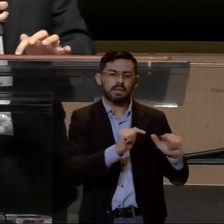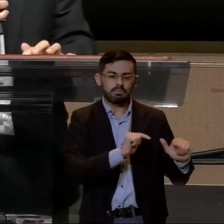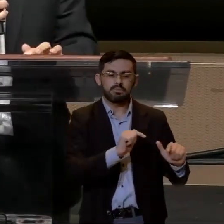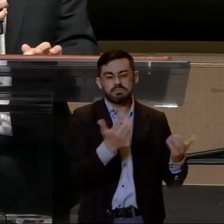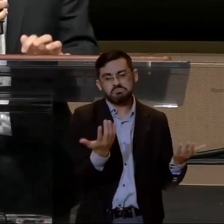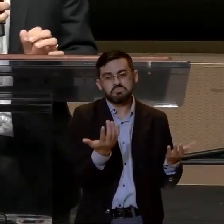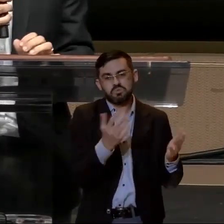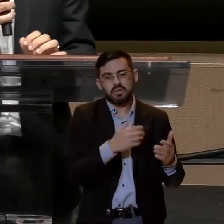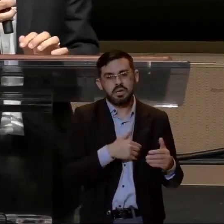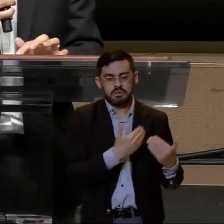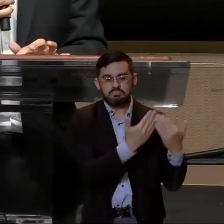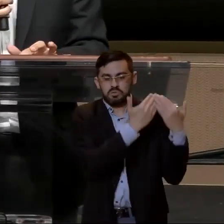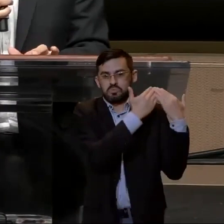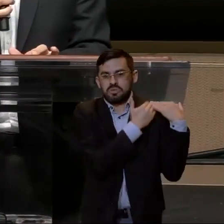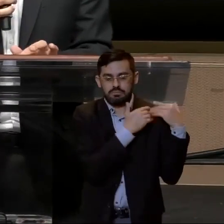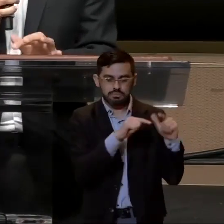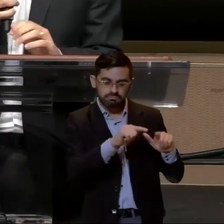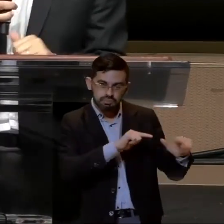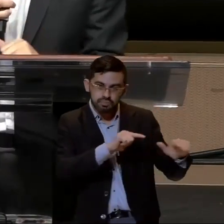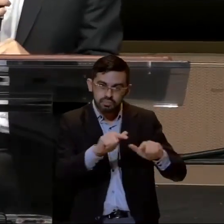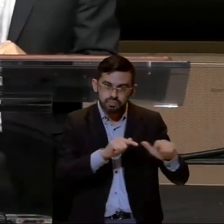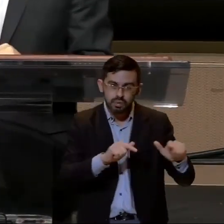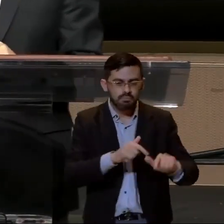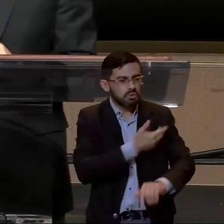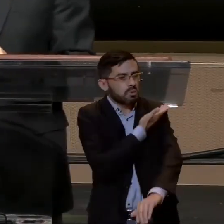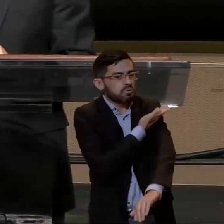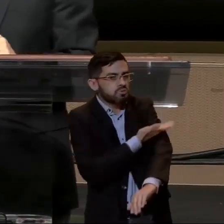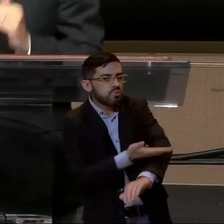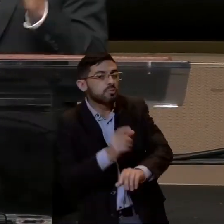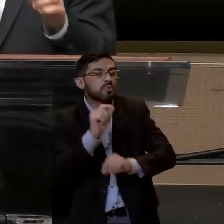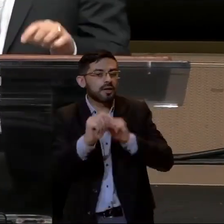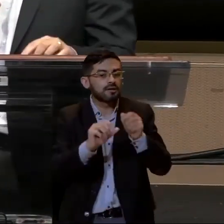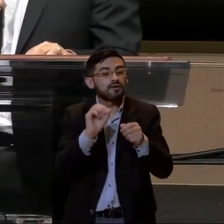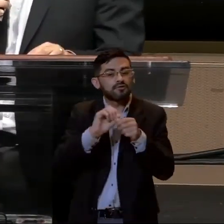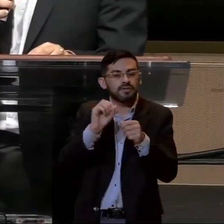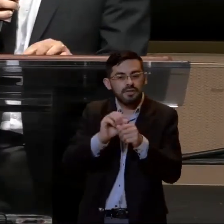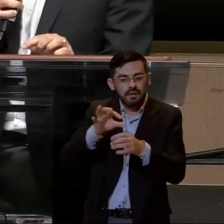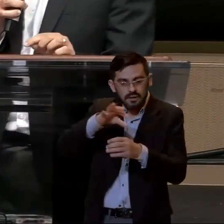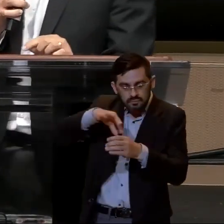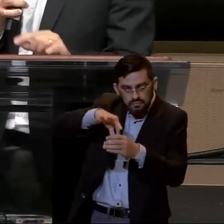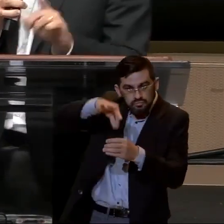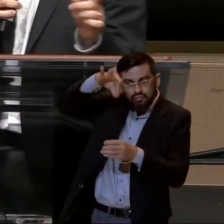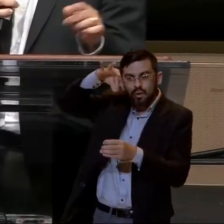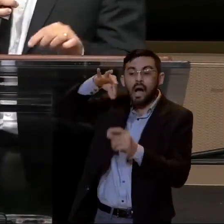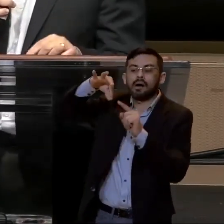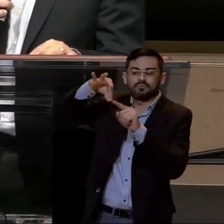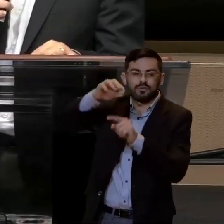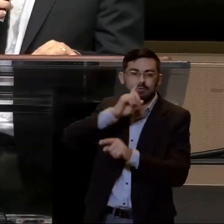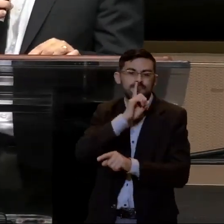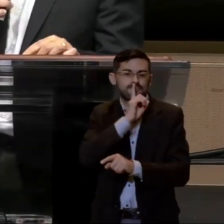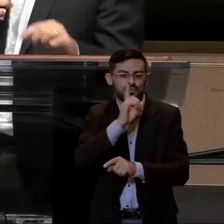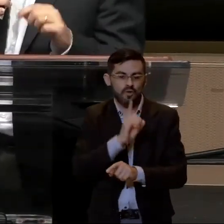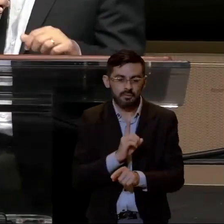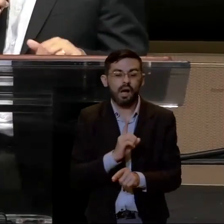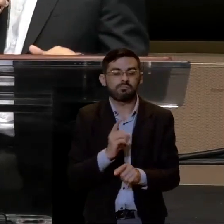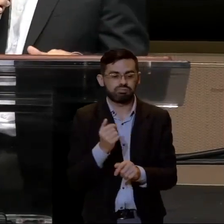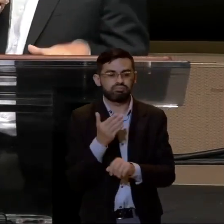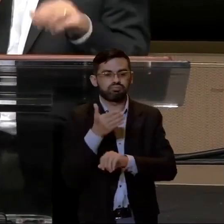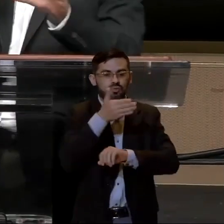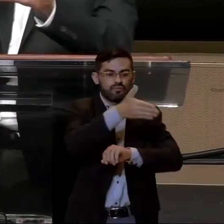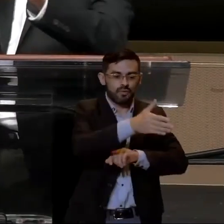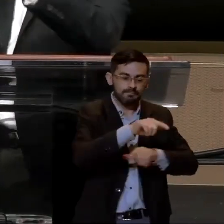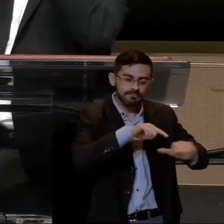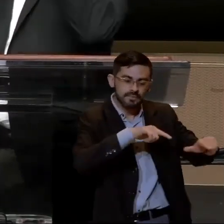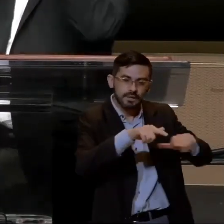sua vez de fazer esse trabalho, e conforme o costume dos sacerdotes, ele havia sido escolhido num sorteio para queimar o incenso